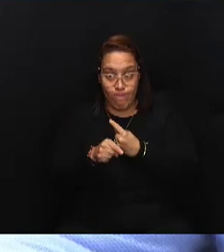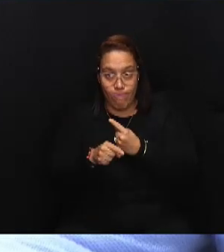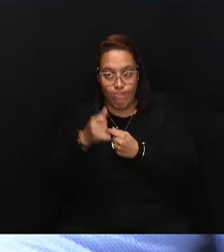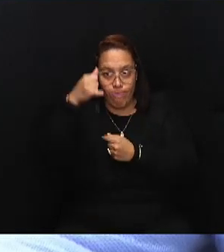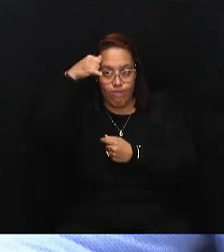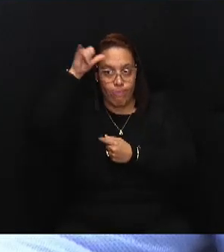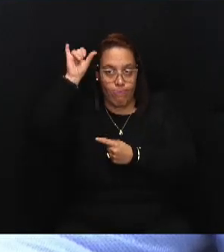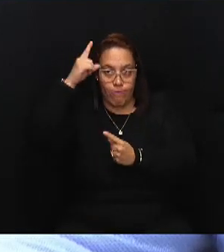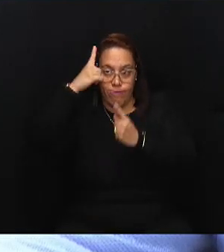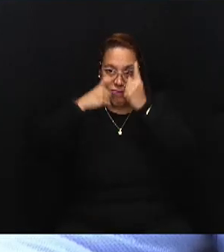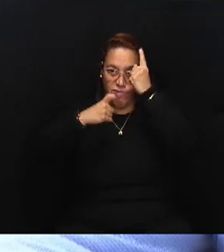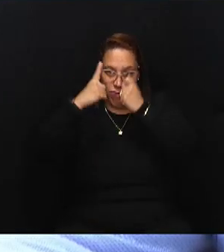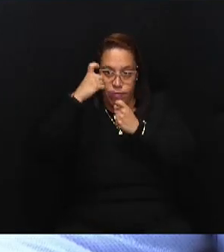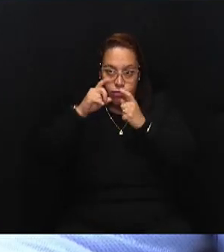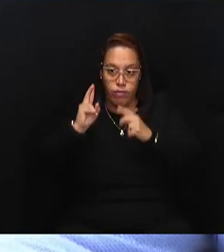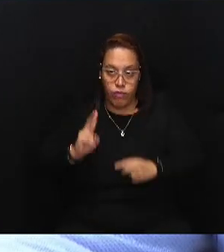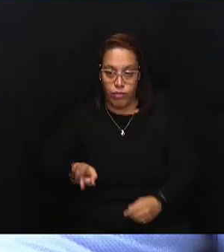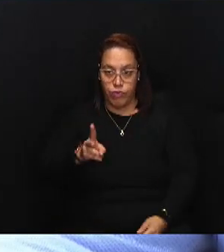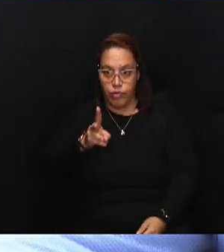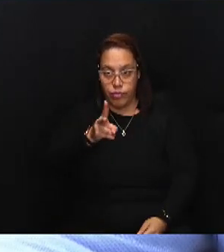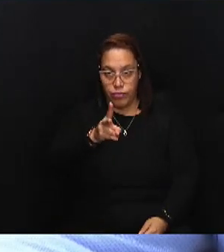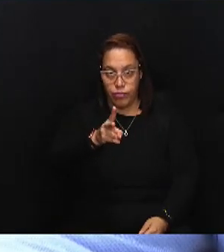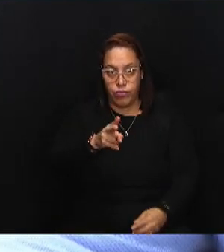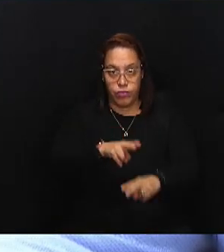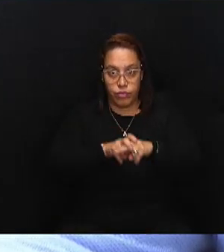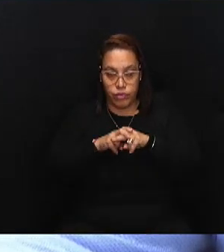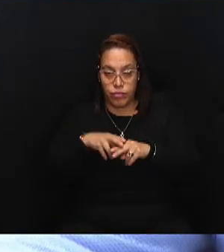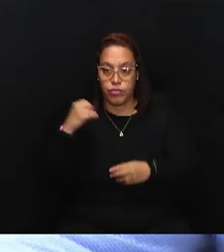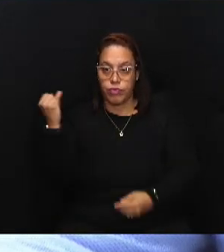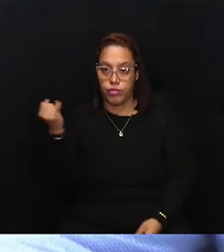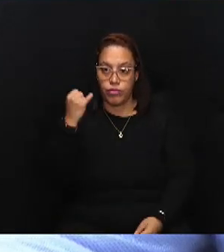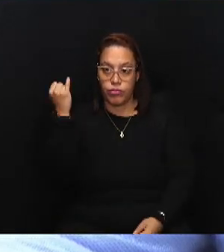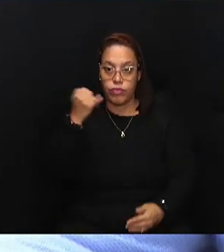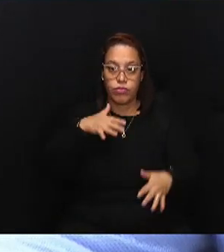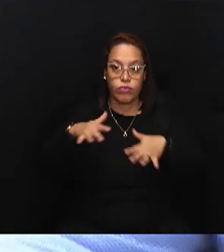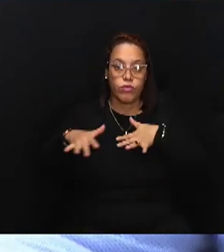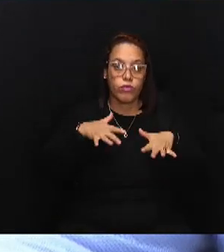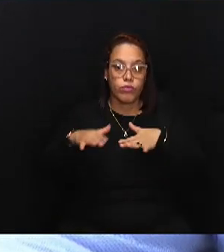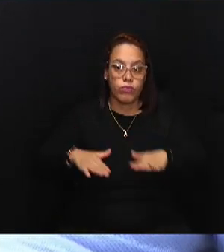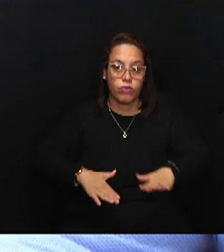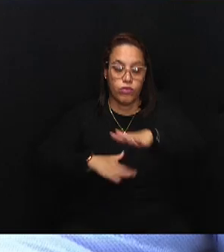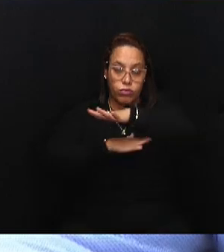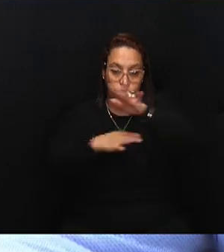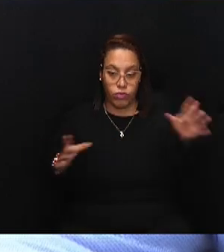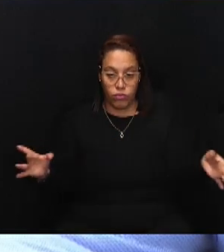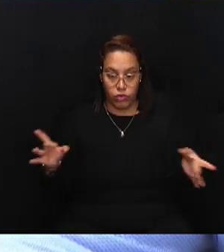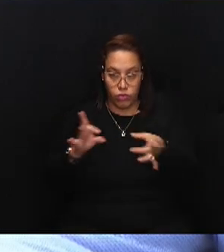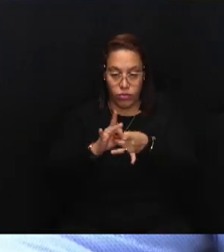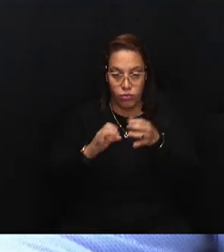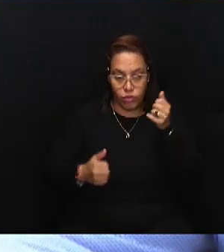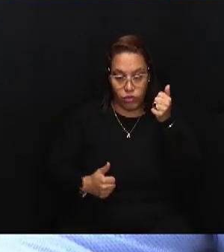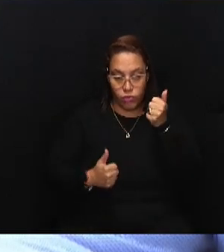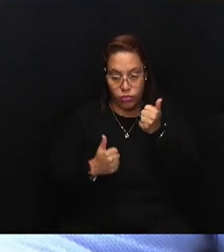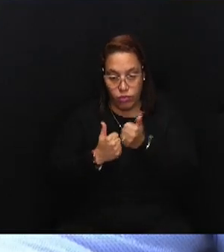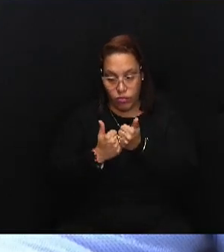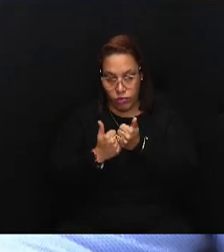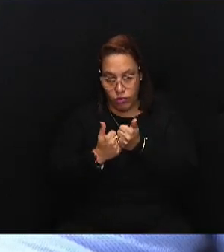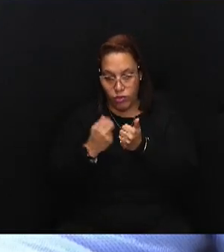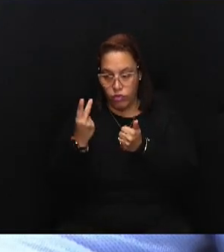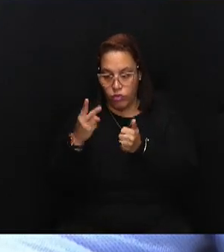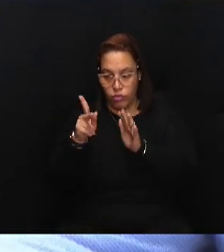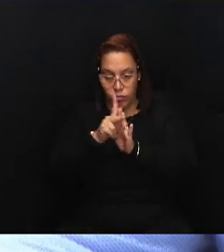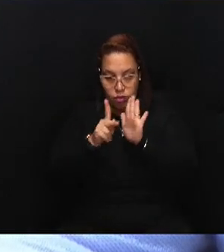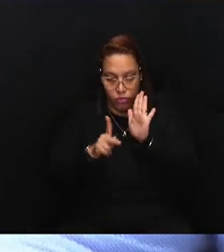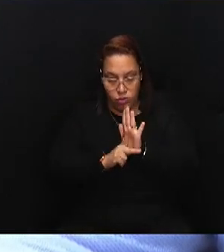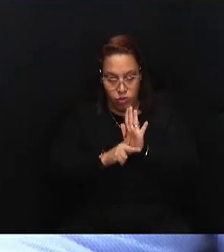evitar essas violências que ocorram frequentemente. Por isso que é importante, nesse momento, a Câmara se unir em prol desses dois projetos, para